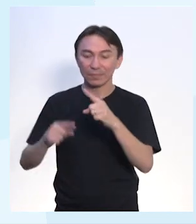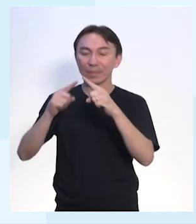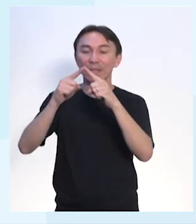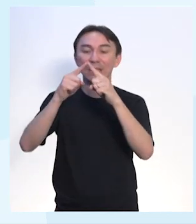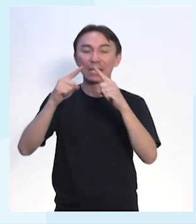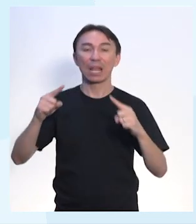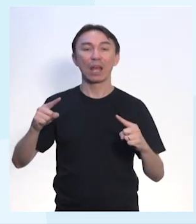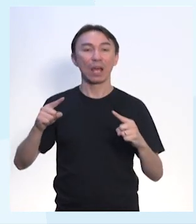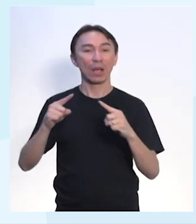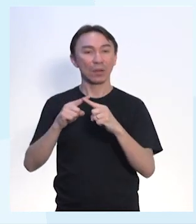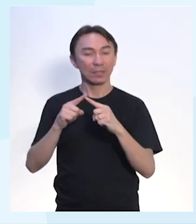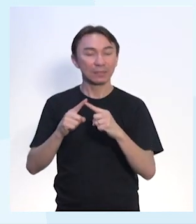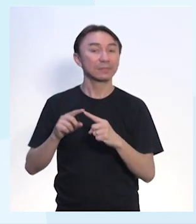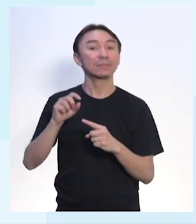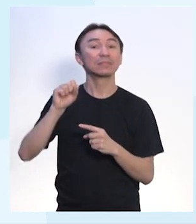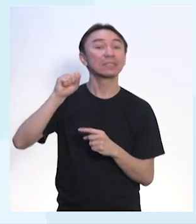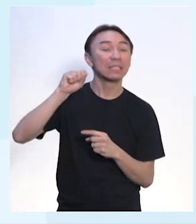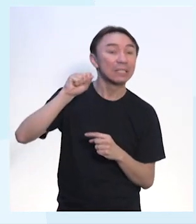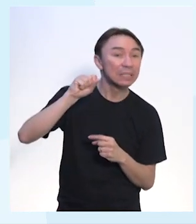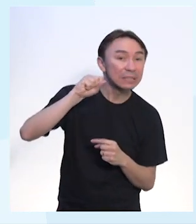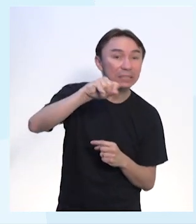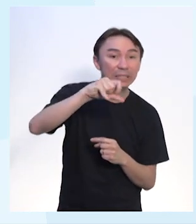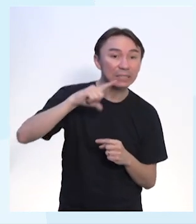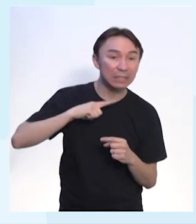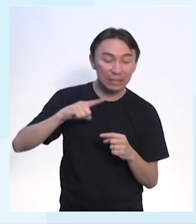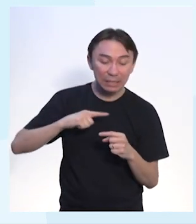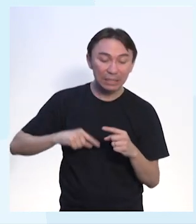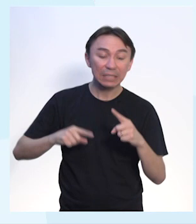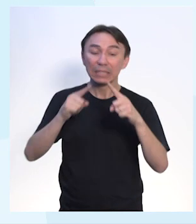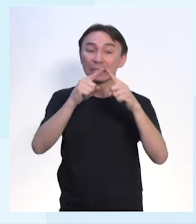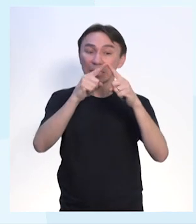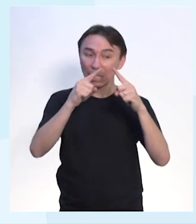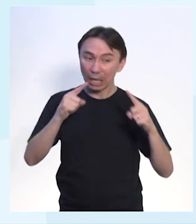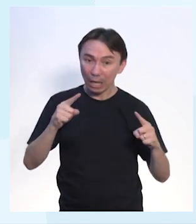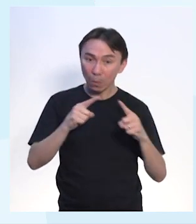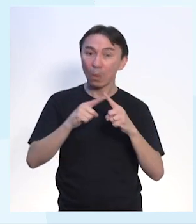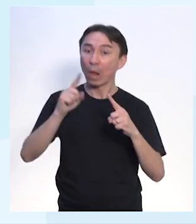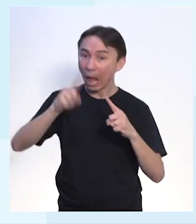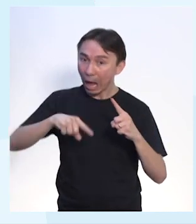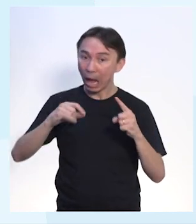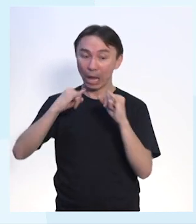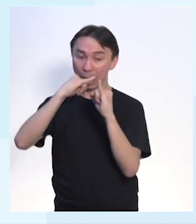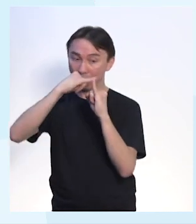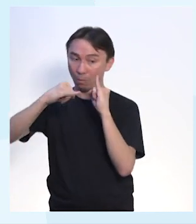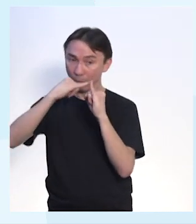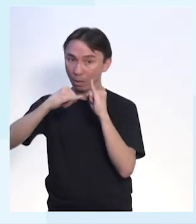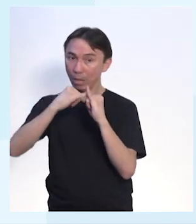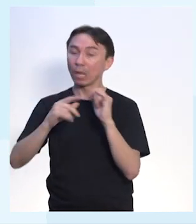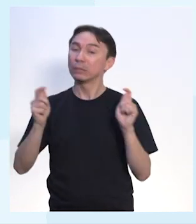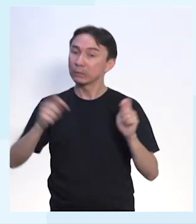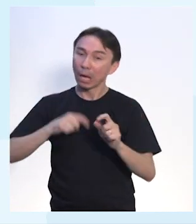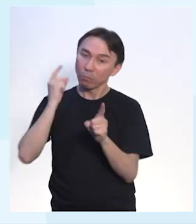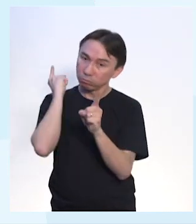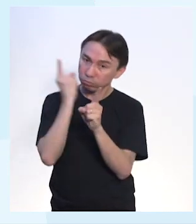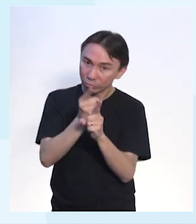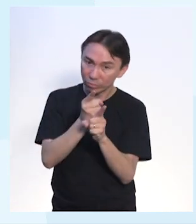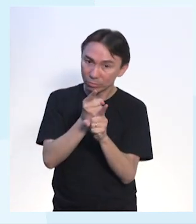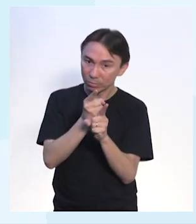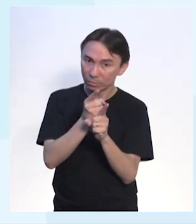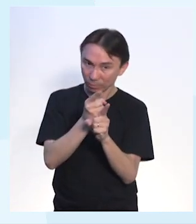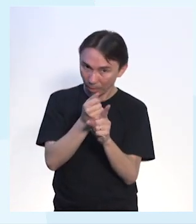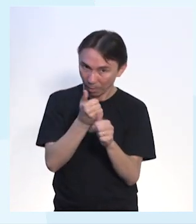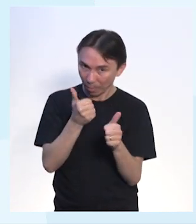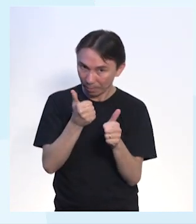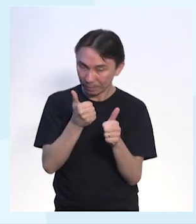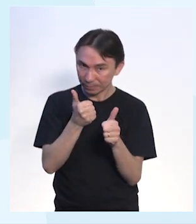posso descobrir se ambos os triângulos forem semelhantes. Então, essa é a primeira relação aí que eu posso identificar.